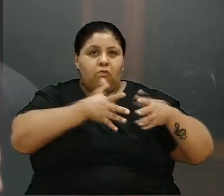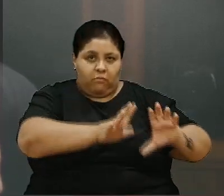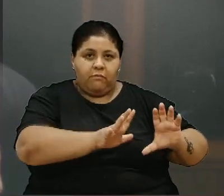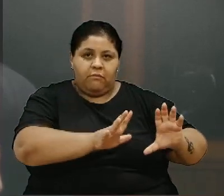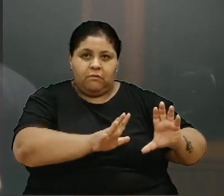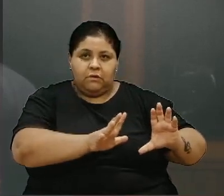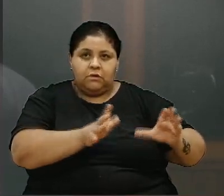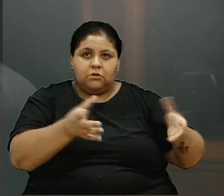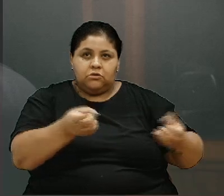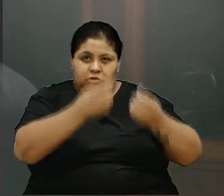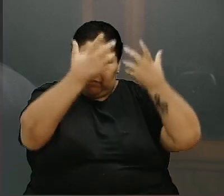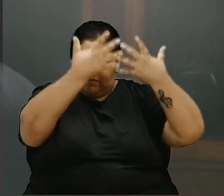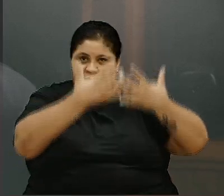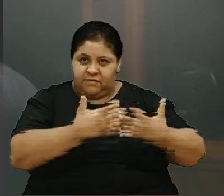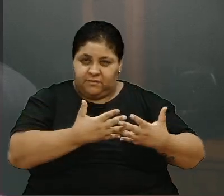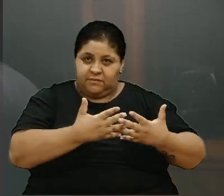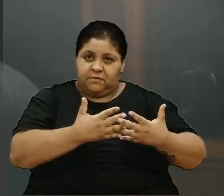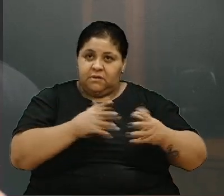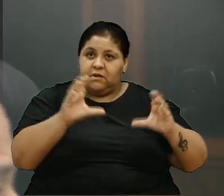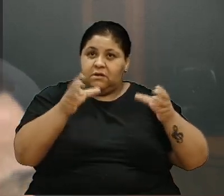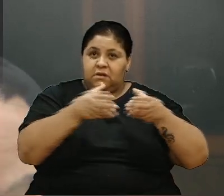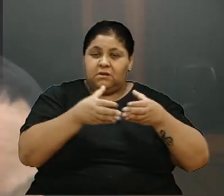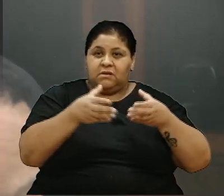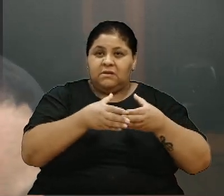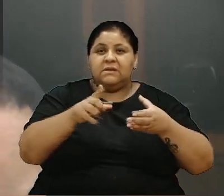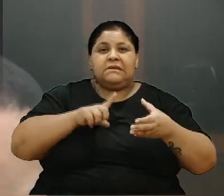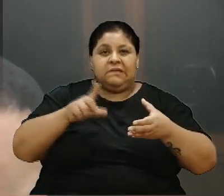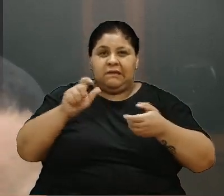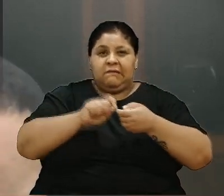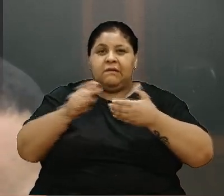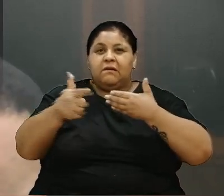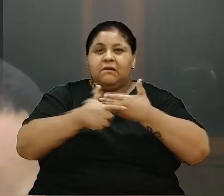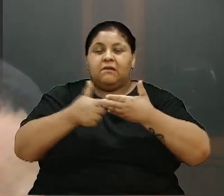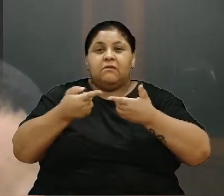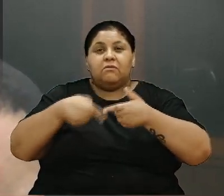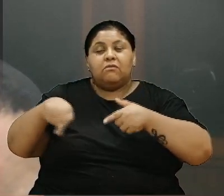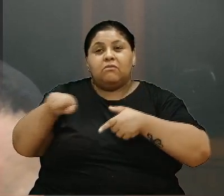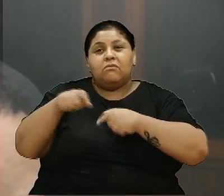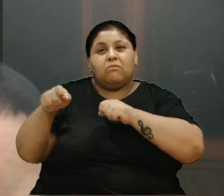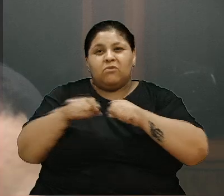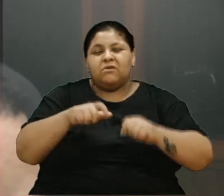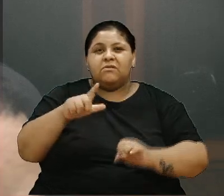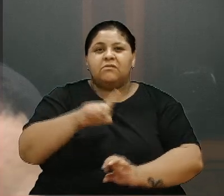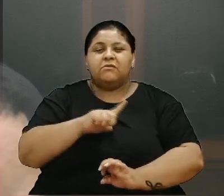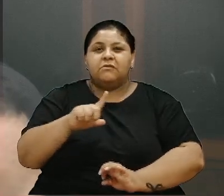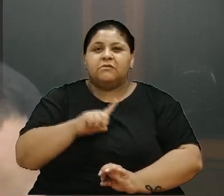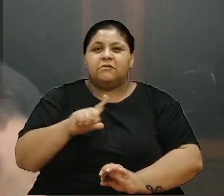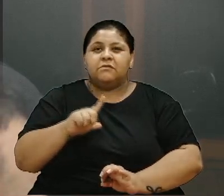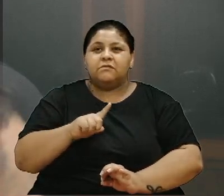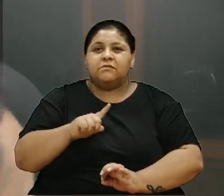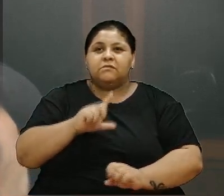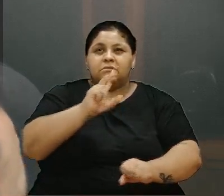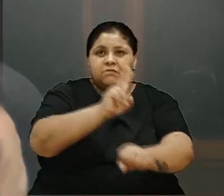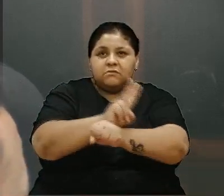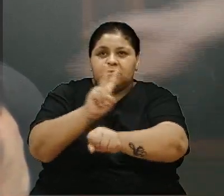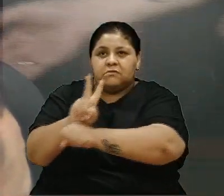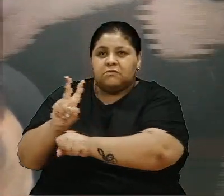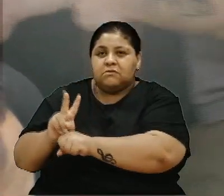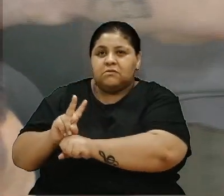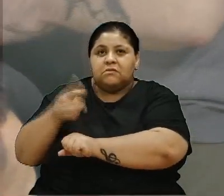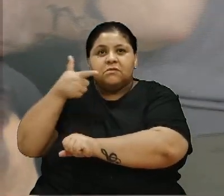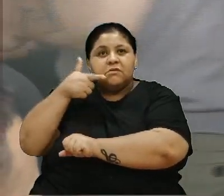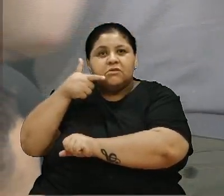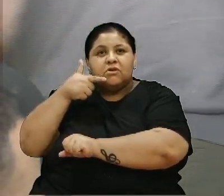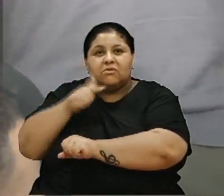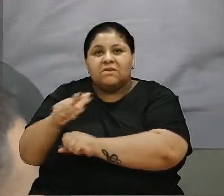colocar, né, para ficar nítido, as corporações, sem que elas tenham que fazer o papel delas, mas nós podemos ter algo preventivo para que não aconteça